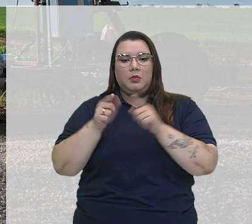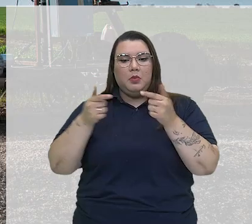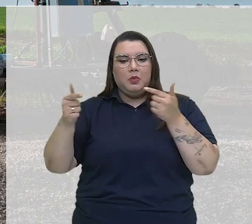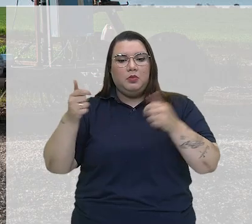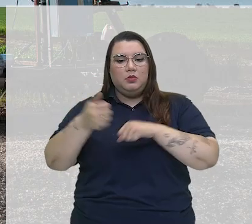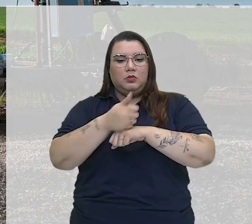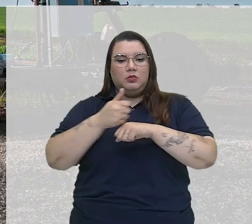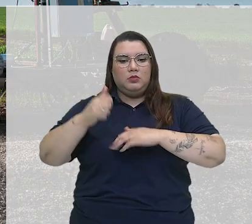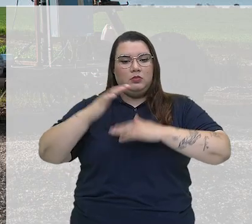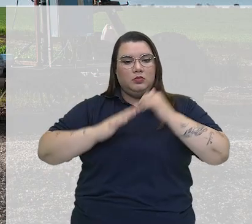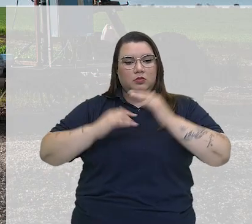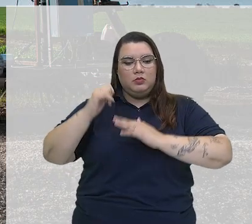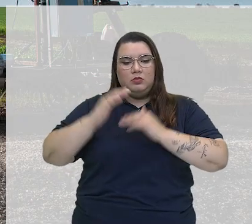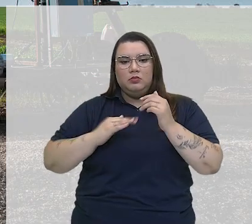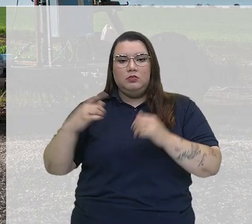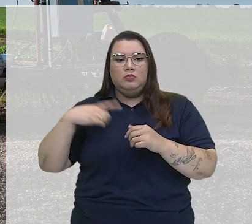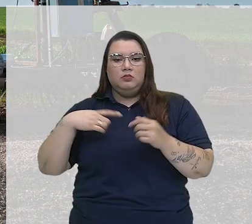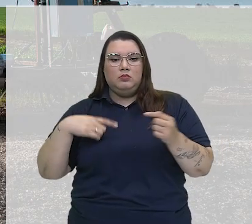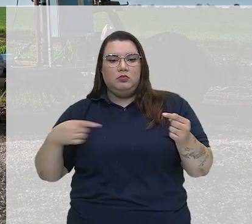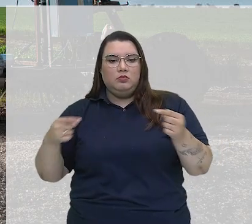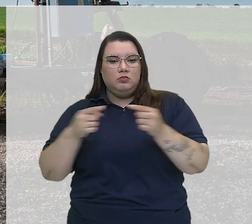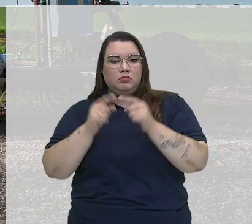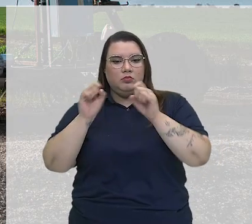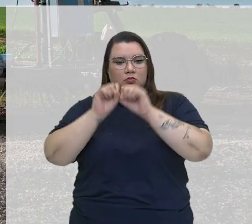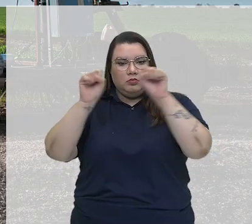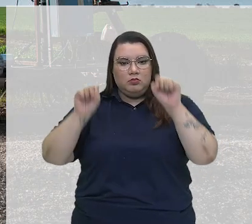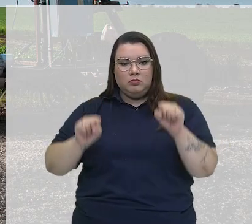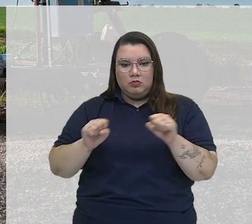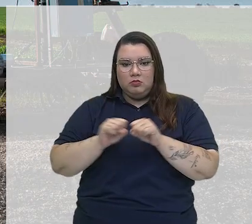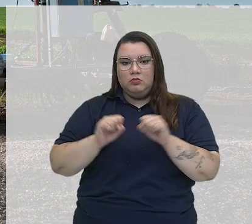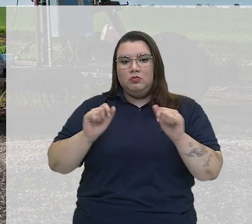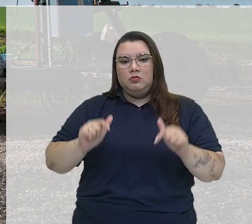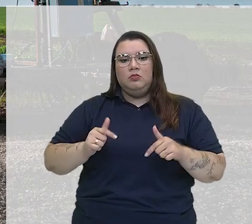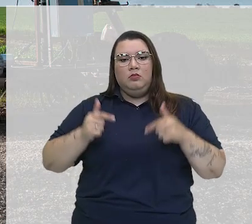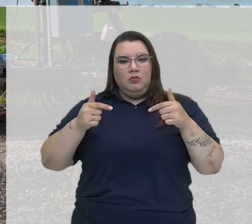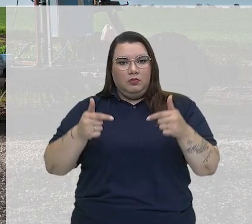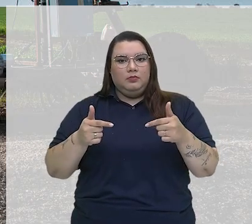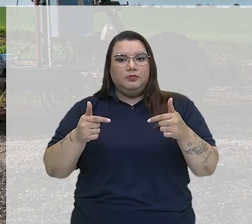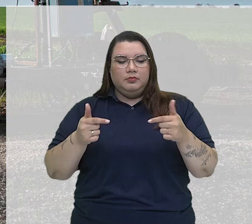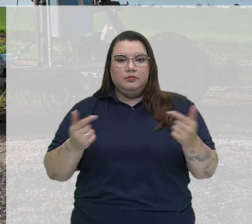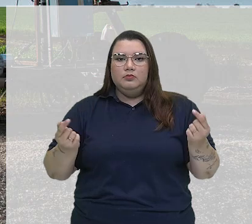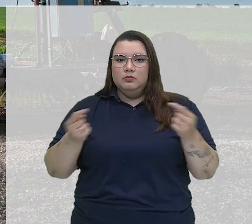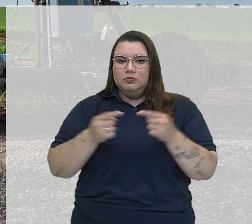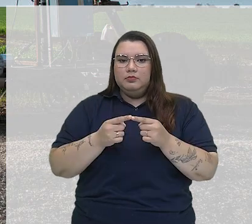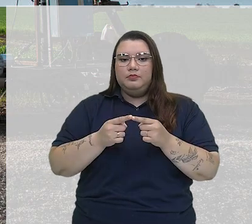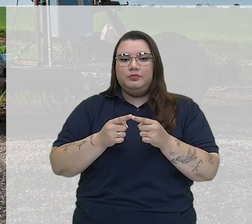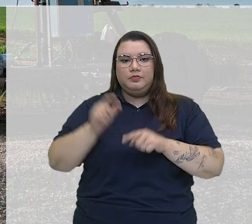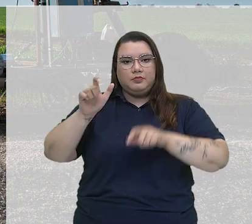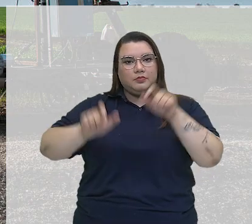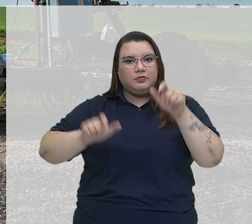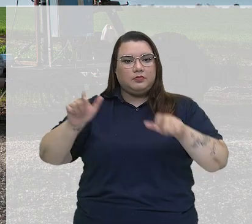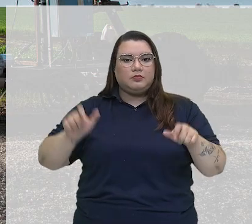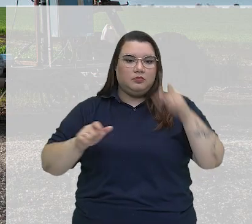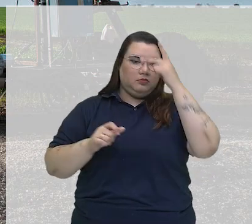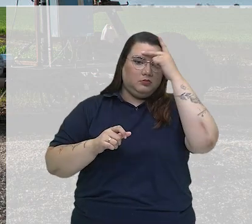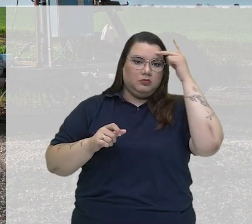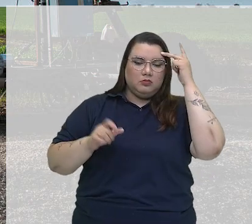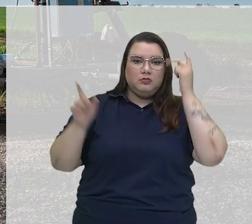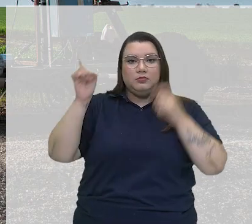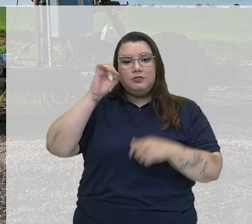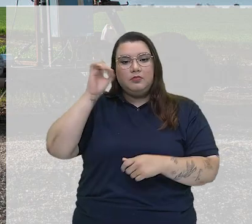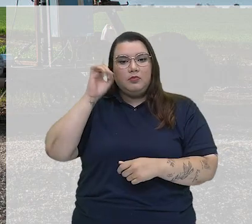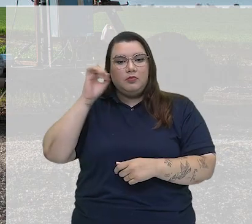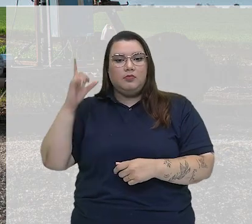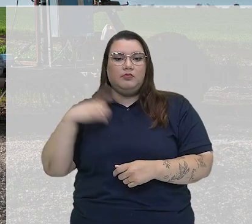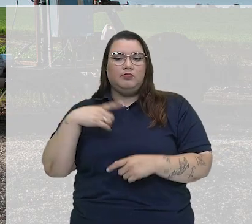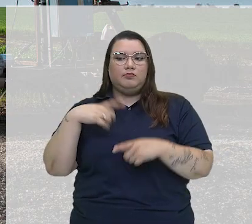também, envolvidos aí nos sistemas agrícolas, nas atividades agrícolas. Essas pessoas, todos os